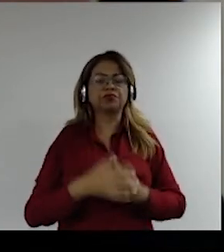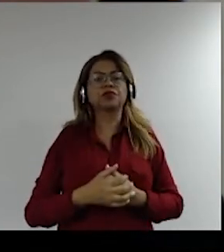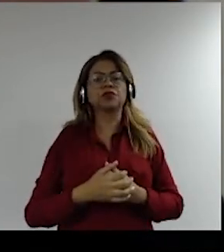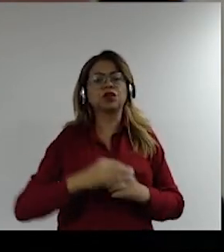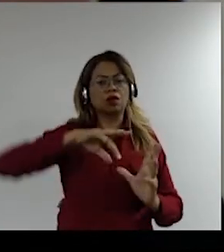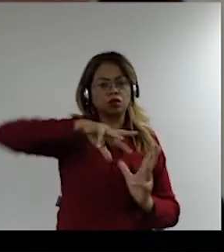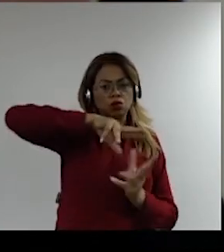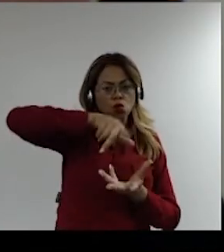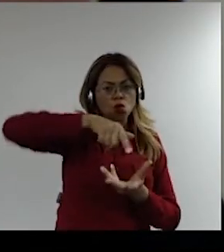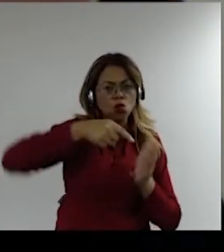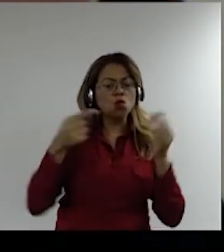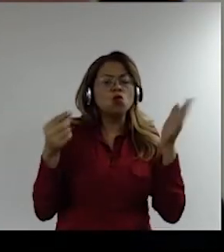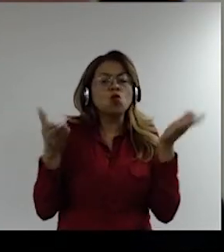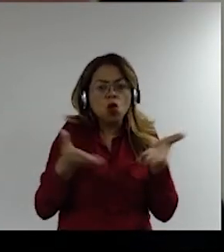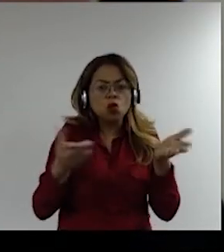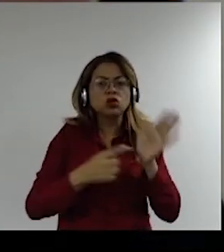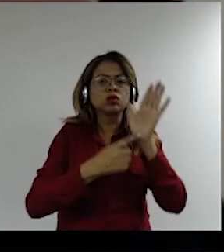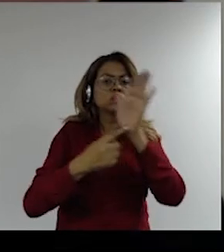nos mostra